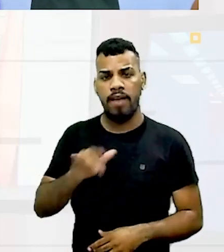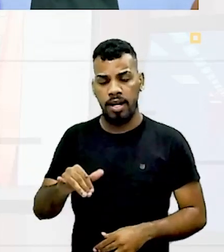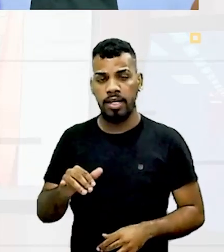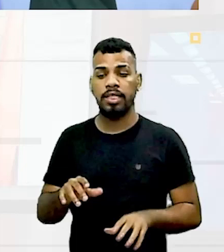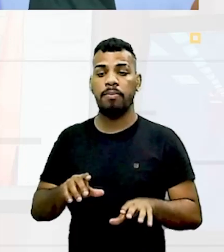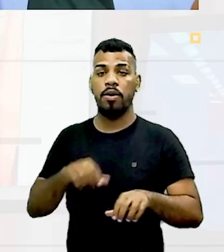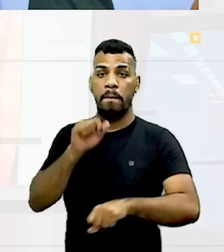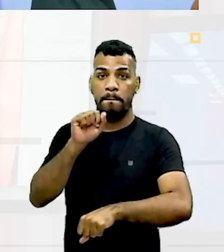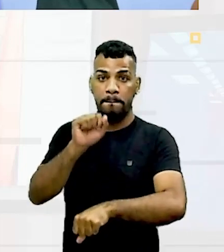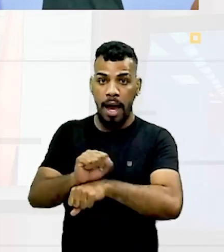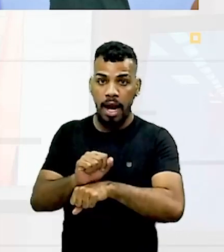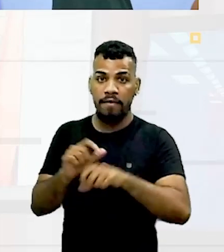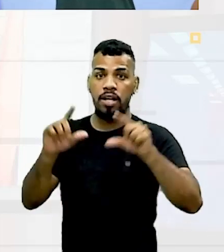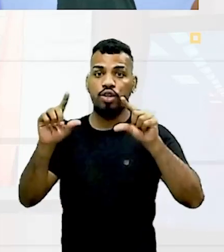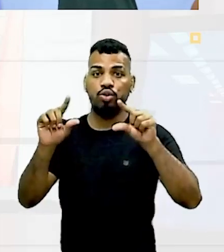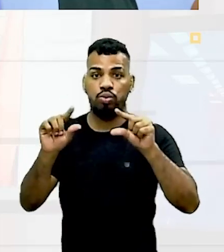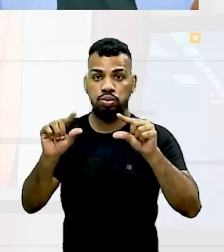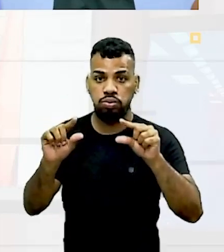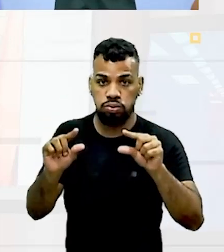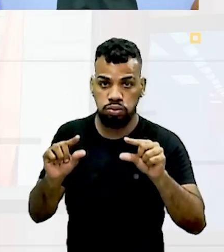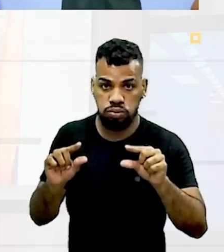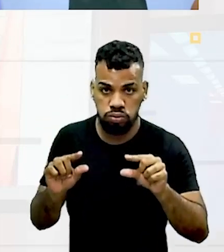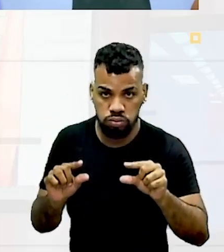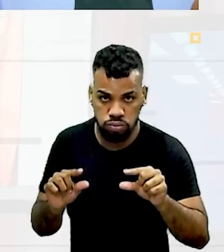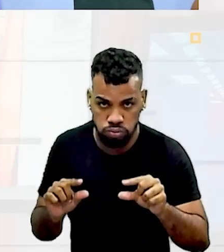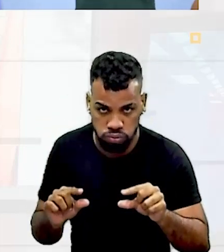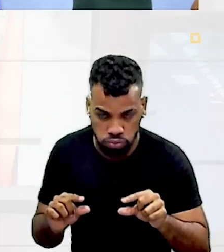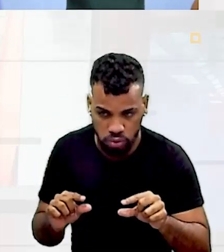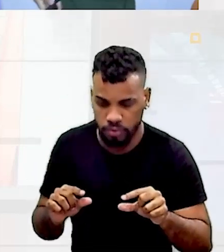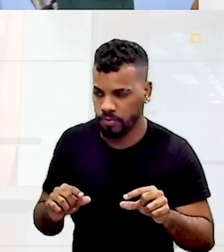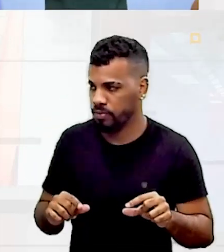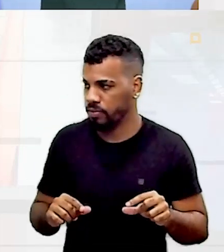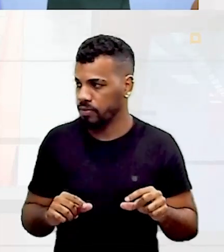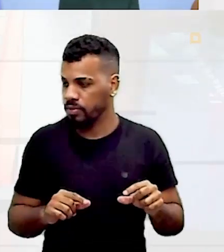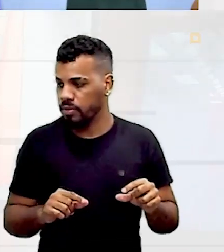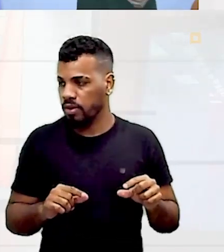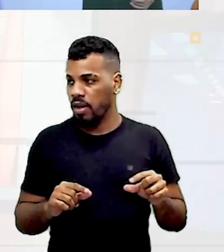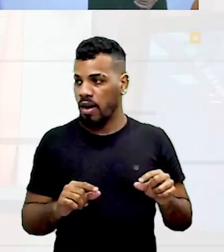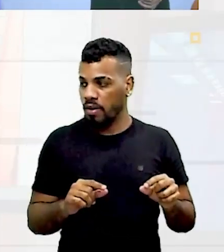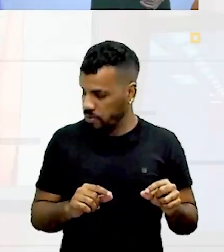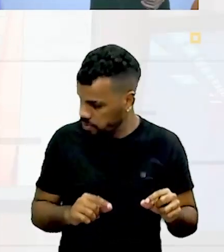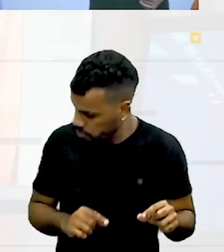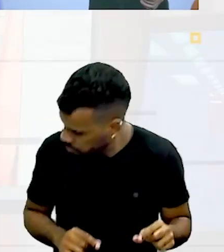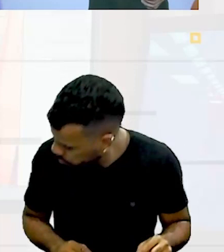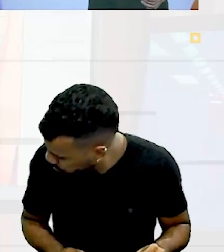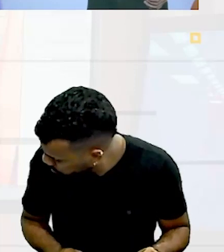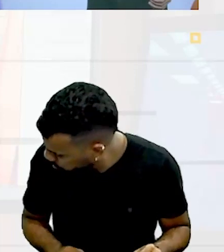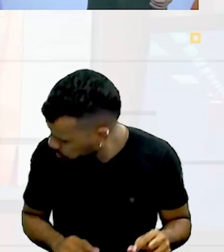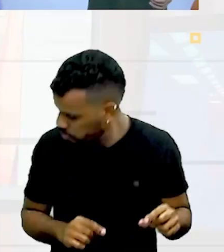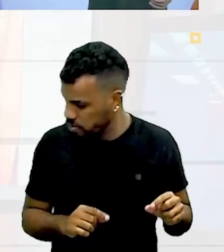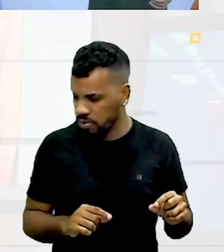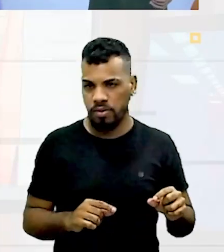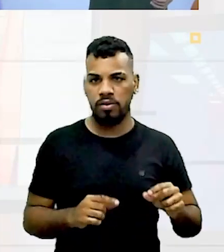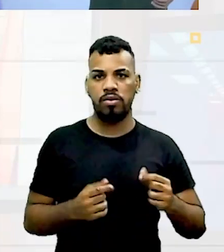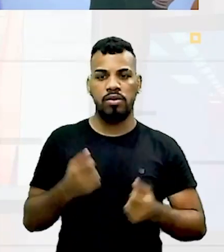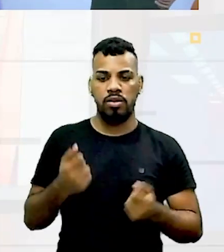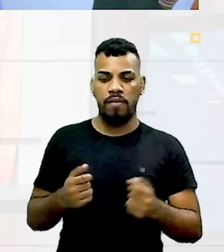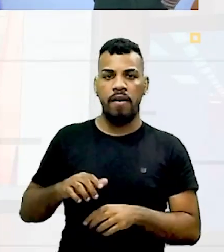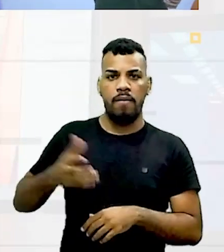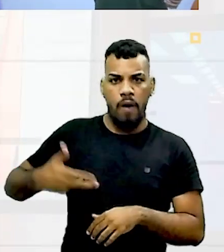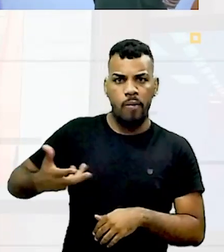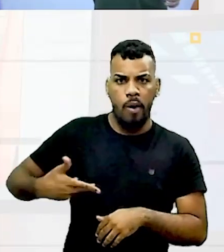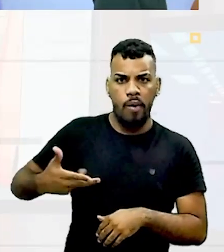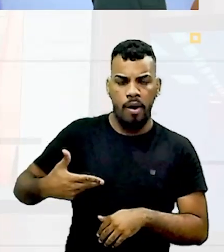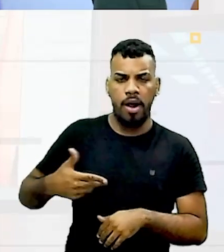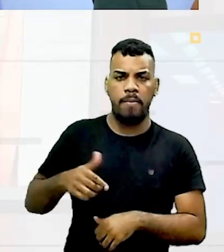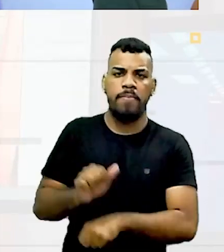de frear, ele vai perder velocidade gradativamente. Você não pode fazer simplesmente o carro está aqui,